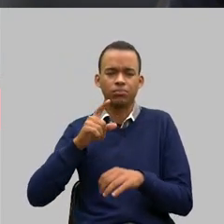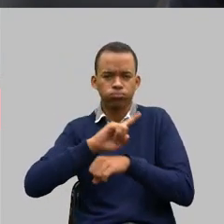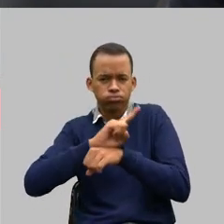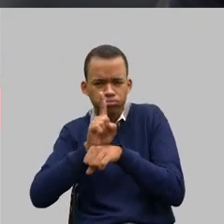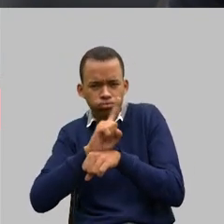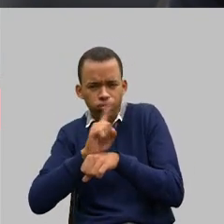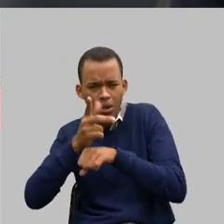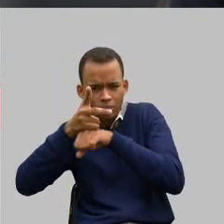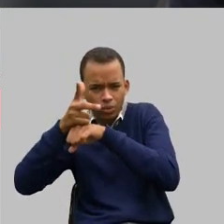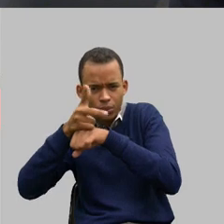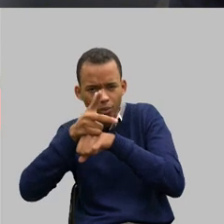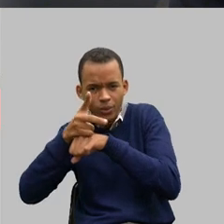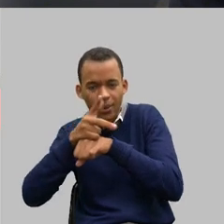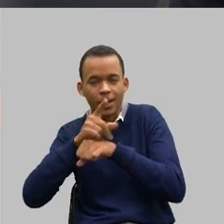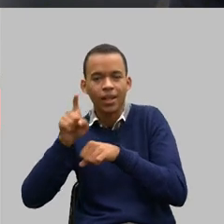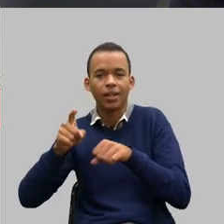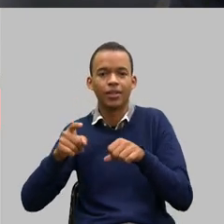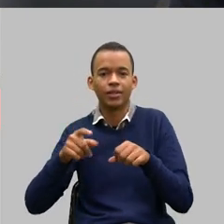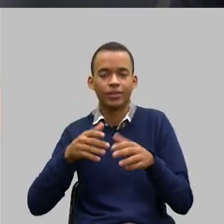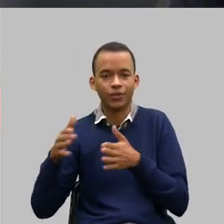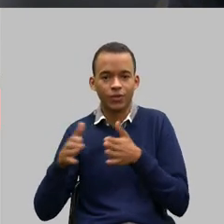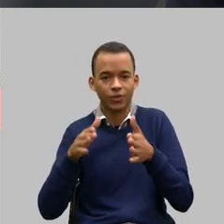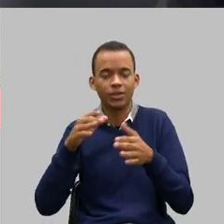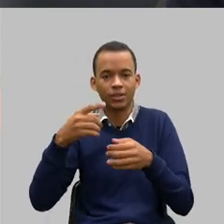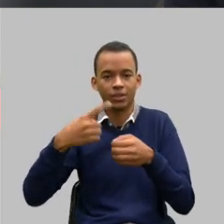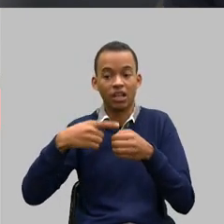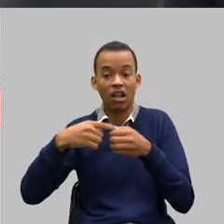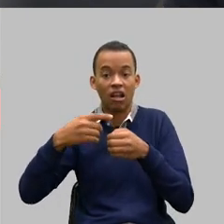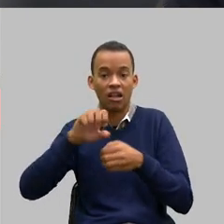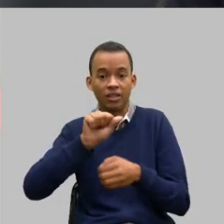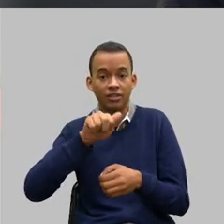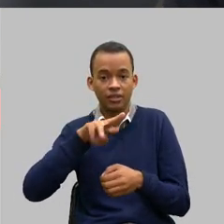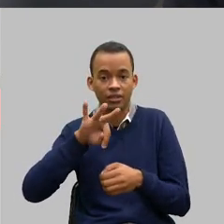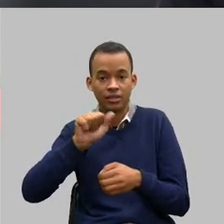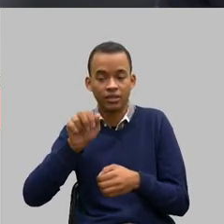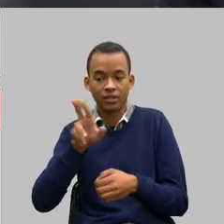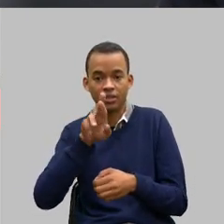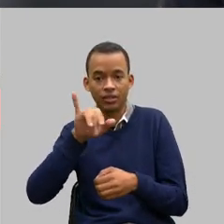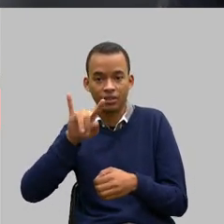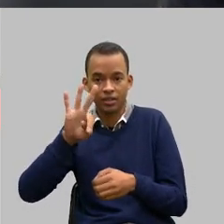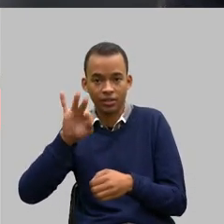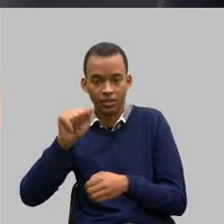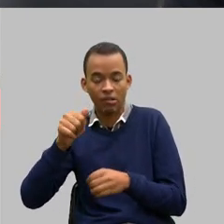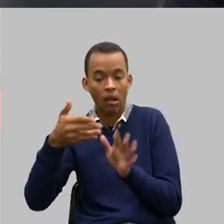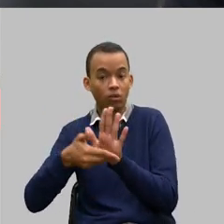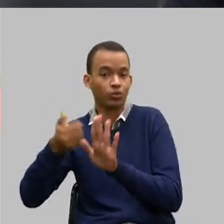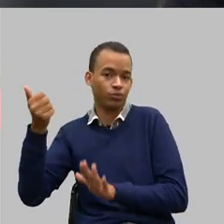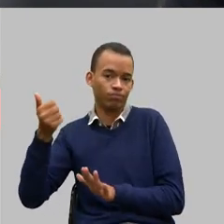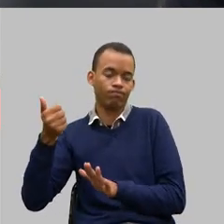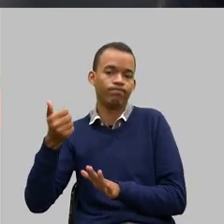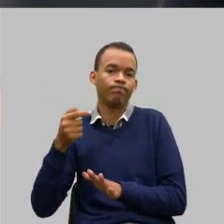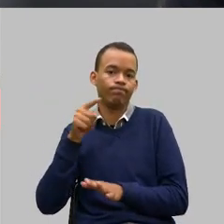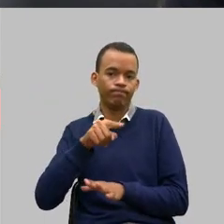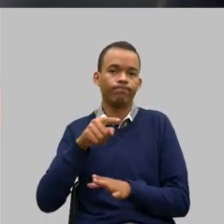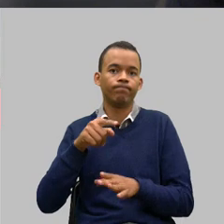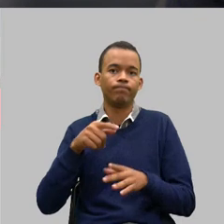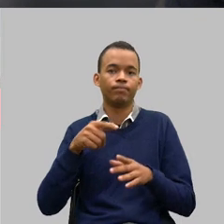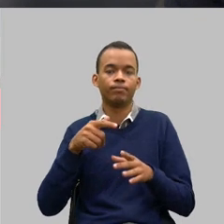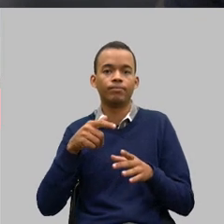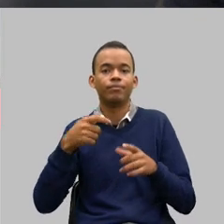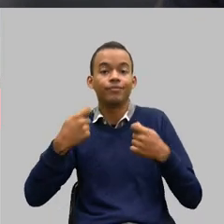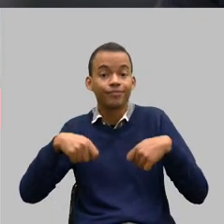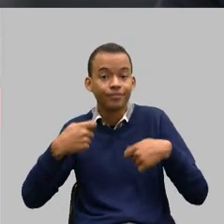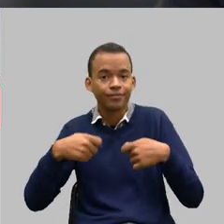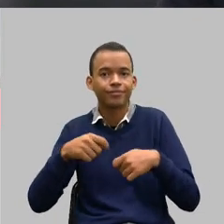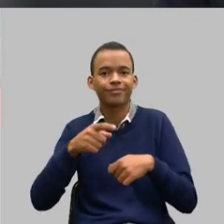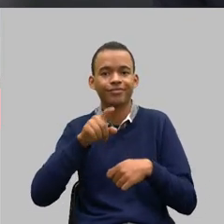Rita onde nós temos um fluxo de carros e de carretas enorme eh bem no coração do quadrato do ferrífero e a